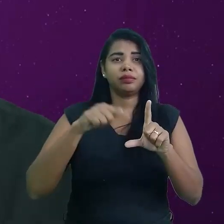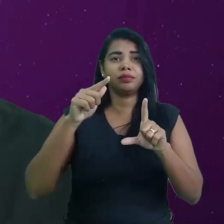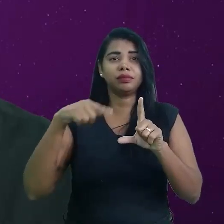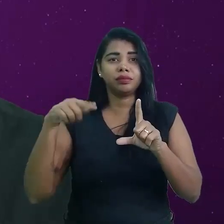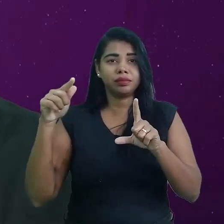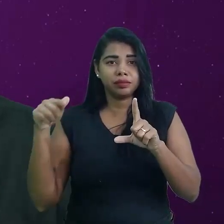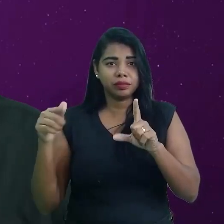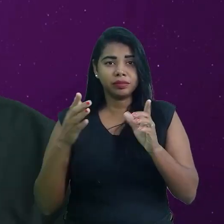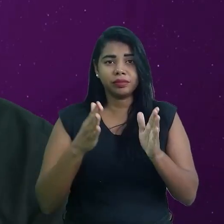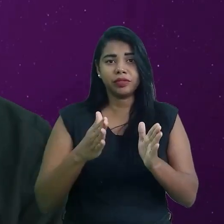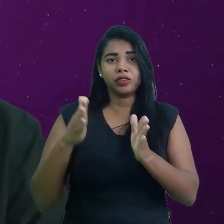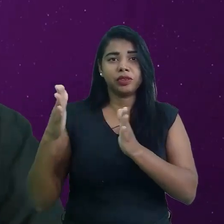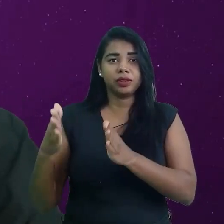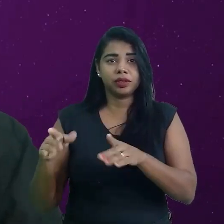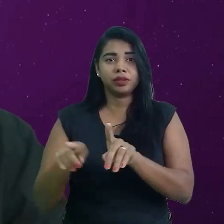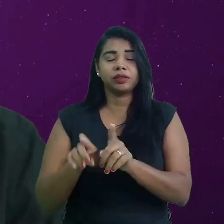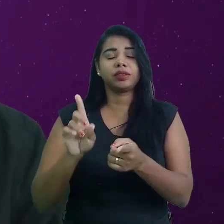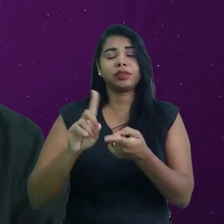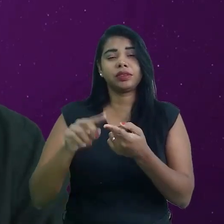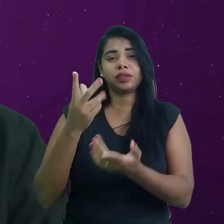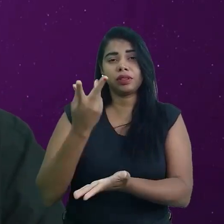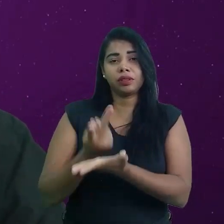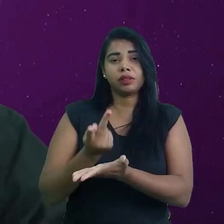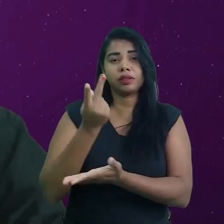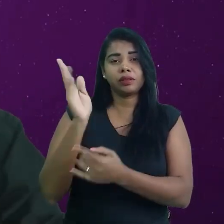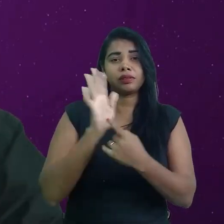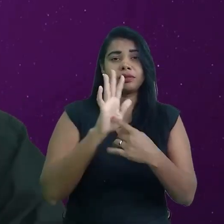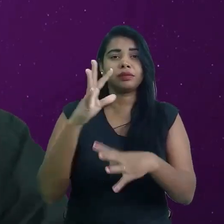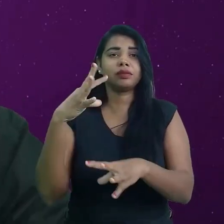em fase, tendência vai